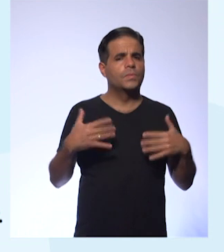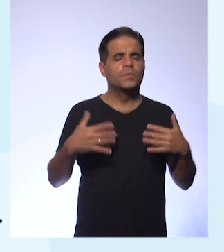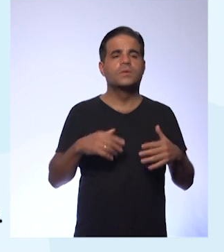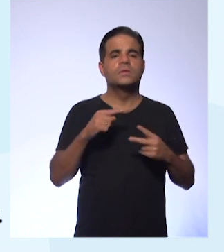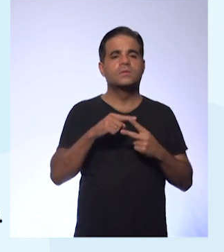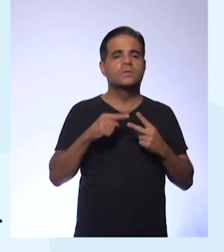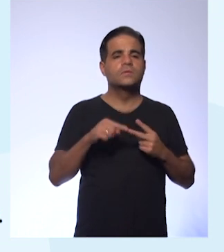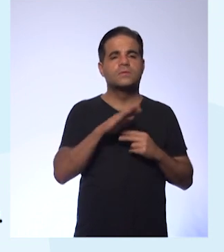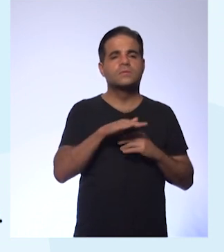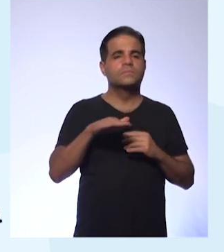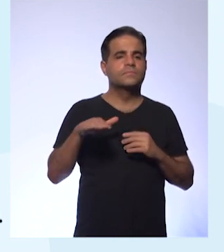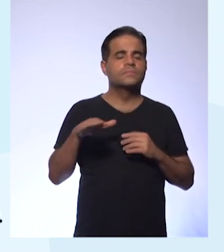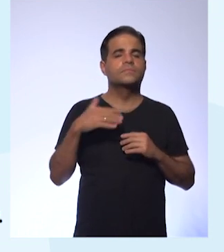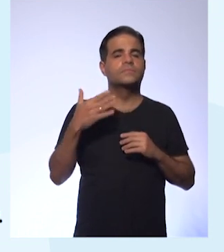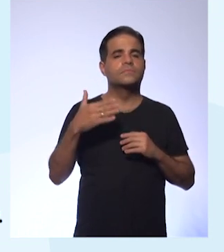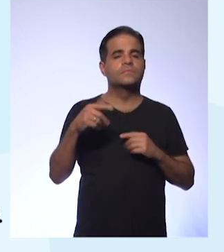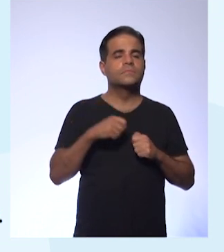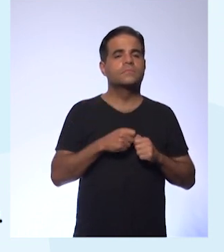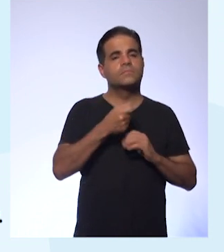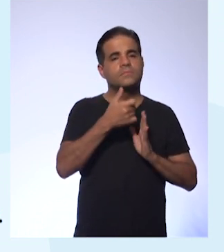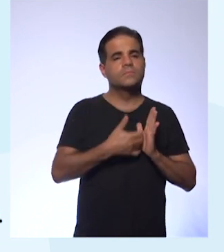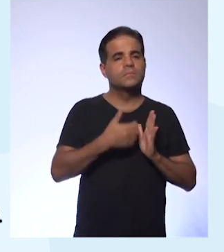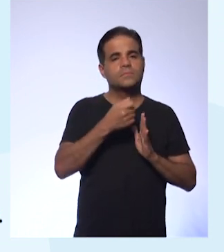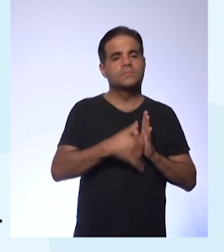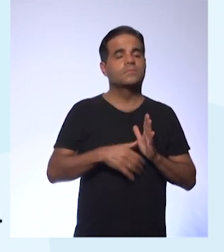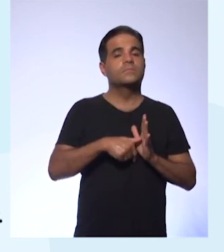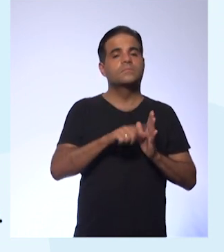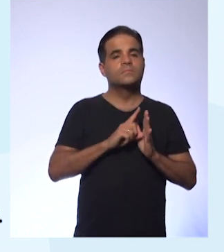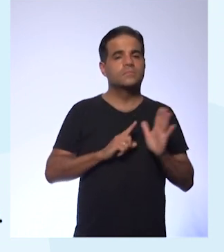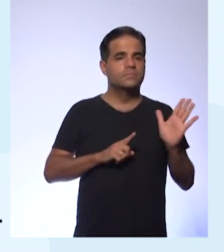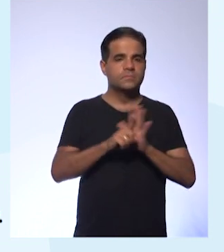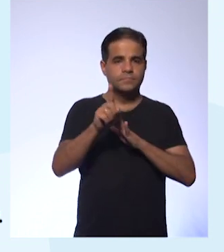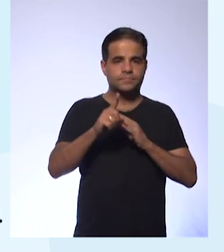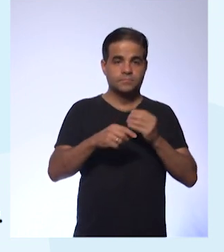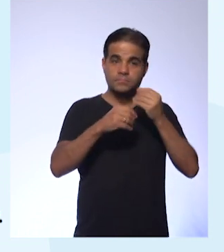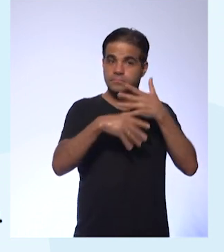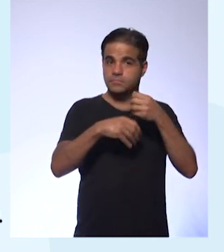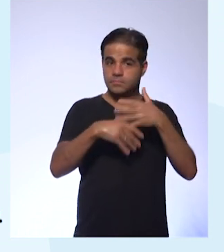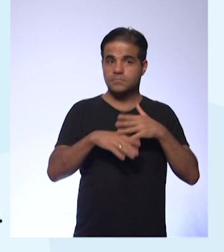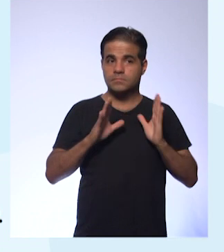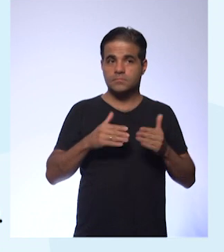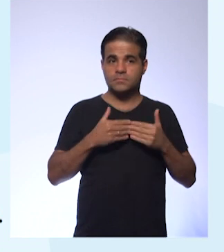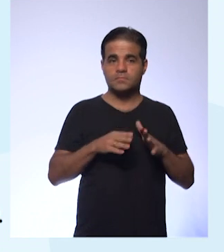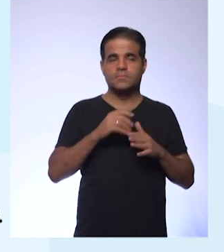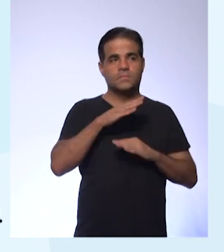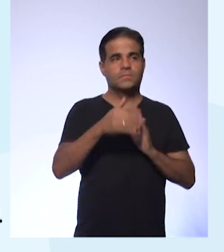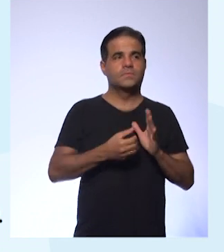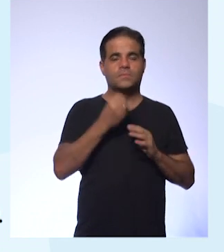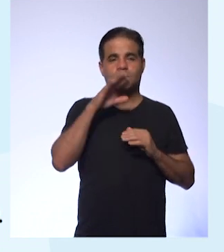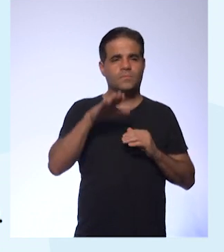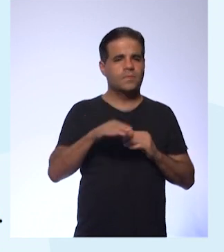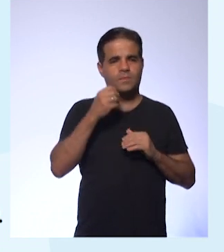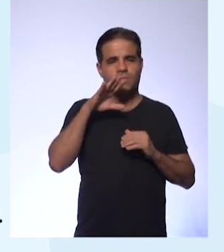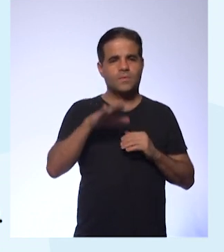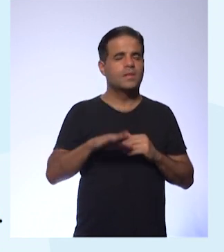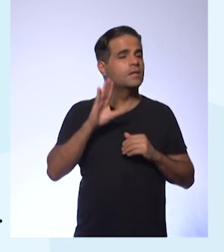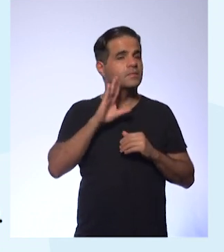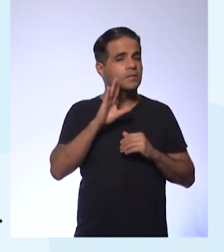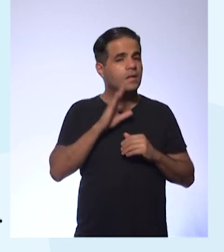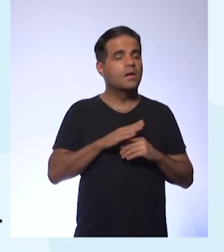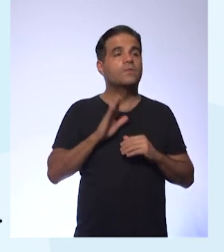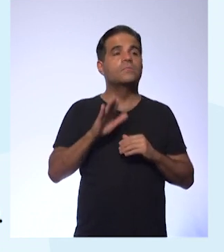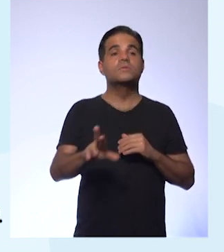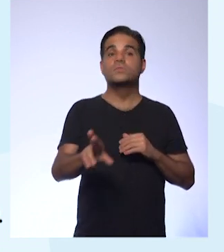São 2 crianças. Vou fazer a descrição já antes de perguntar, porque o chat já está aberto, todo mundo me dando boa tarde. Legal, gente,